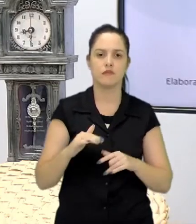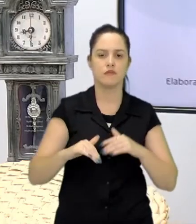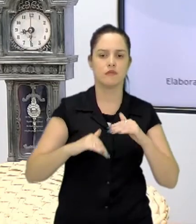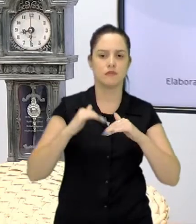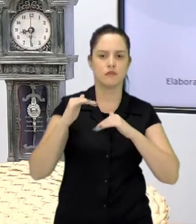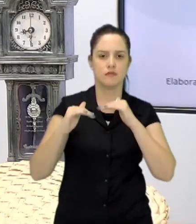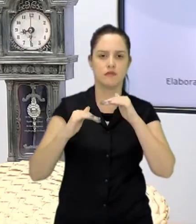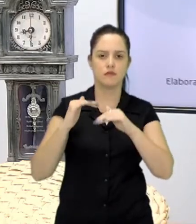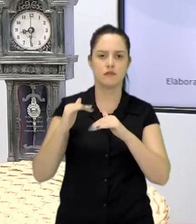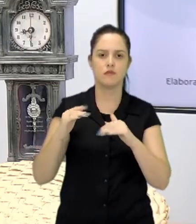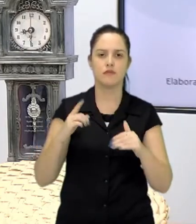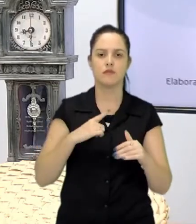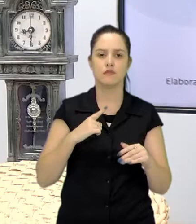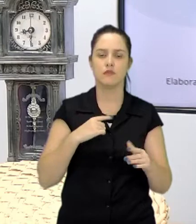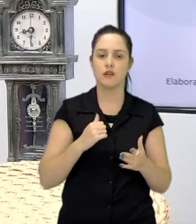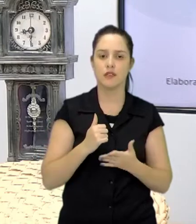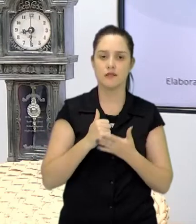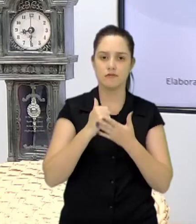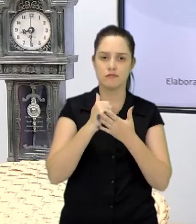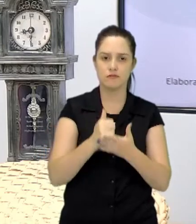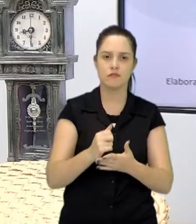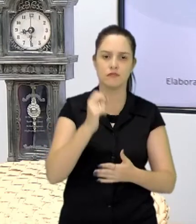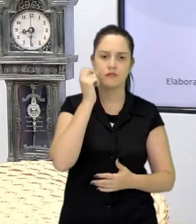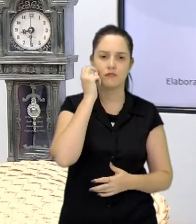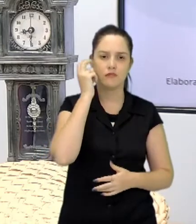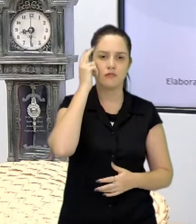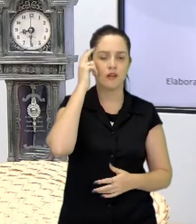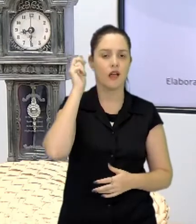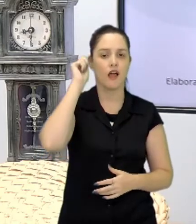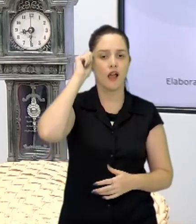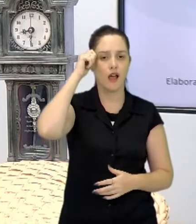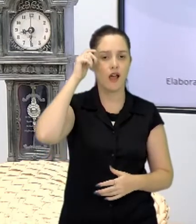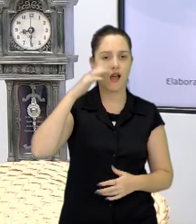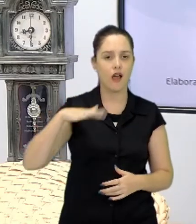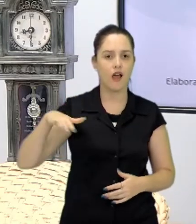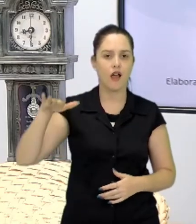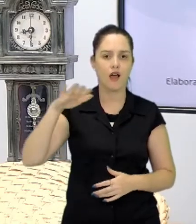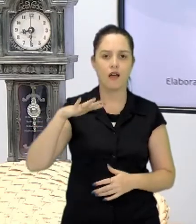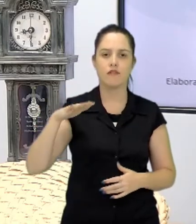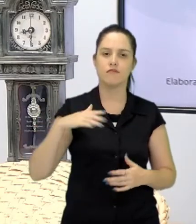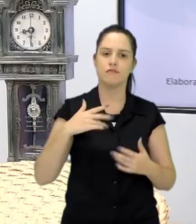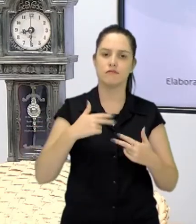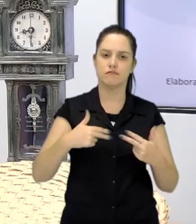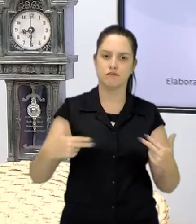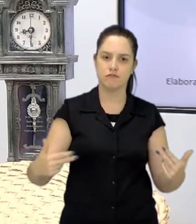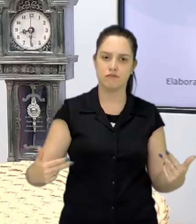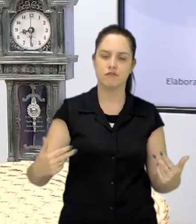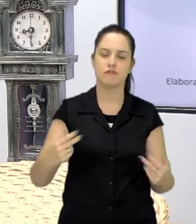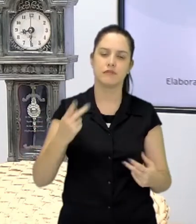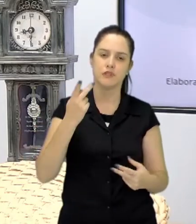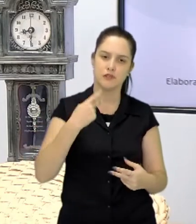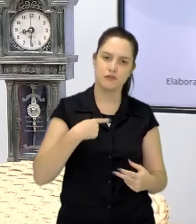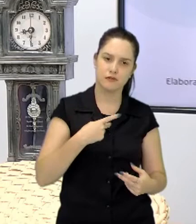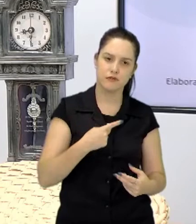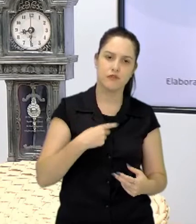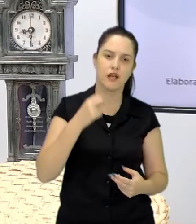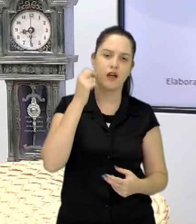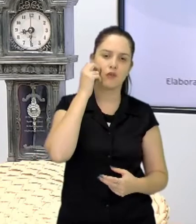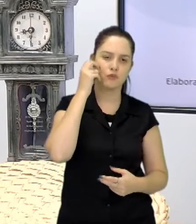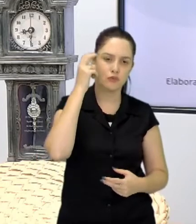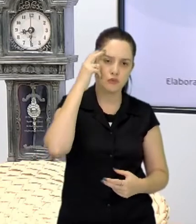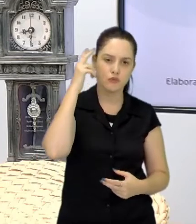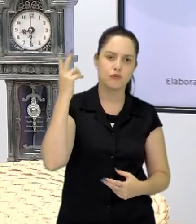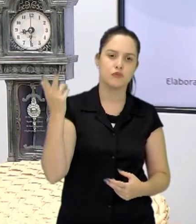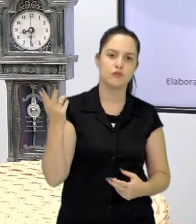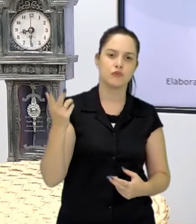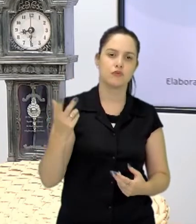vivi, ele tem traços culturais de matriz africana. Então, assim, religiosidade, vestuário, a cultura,